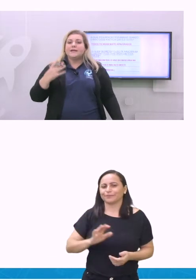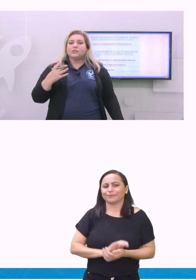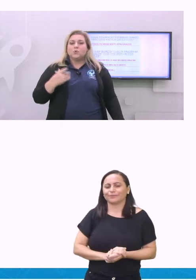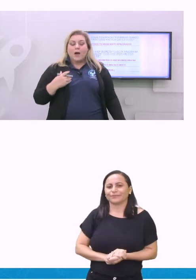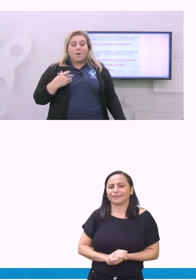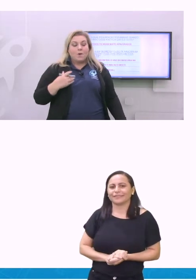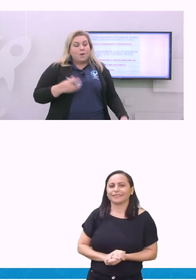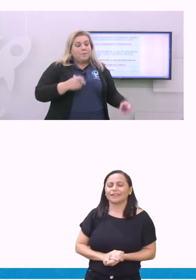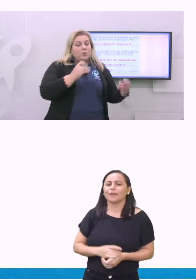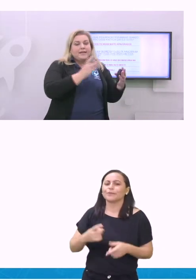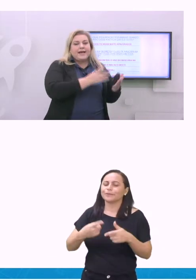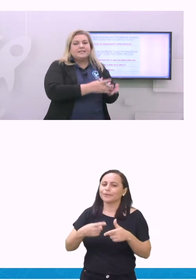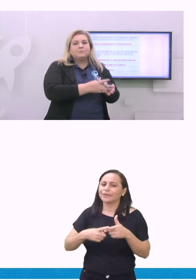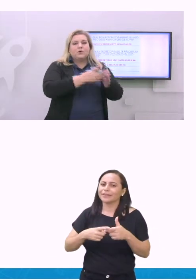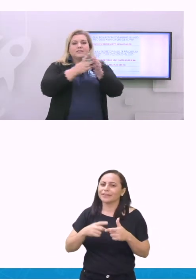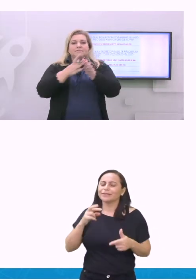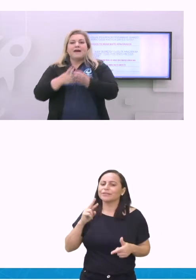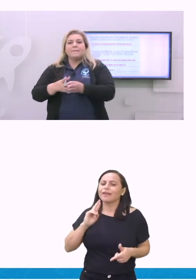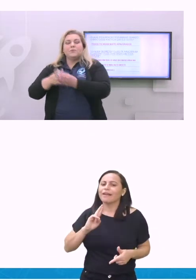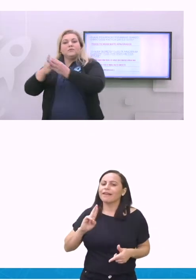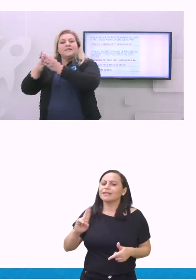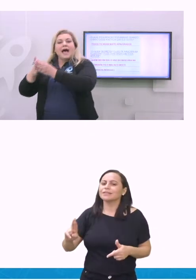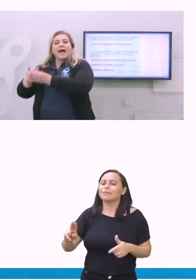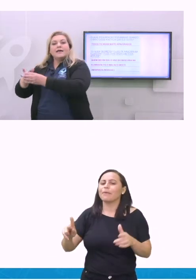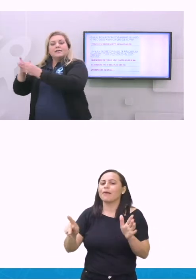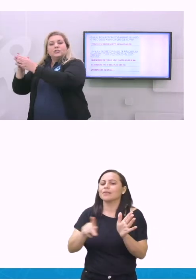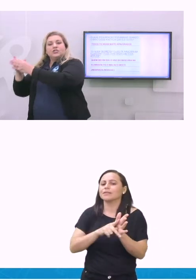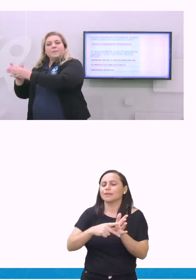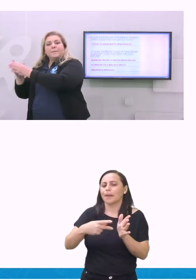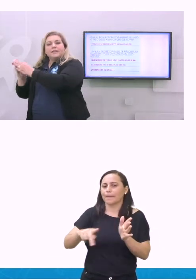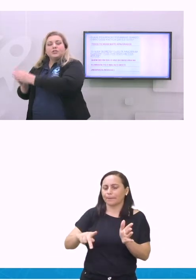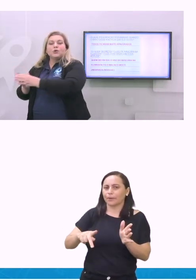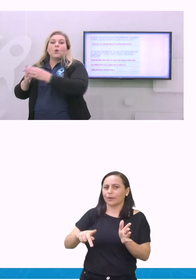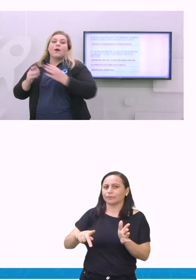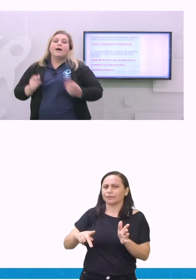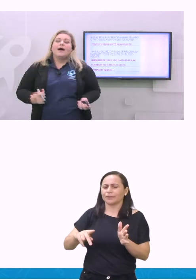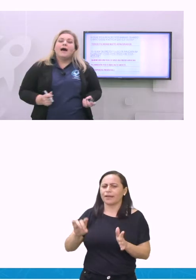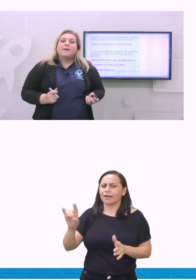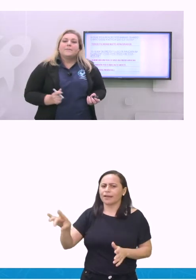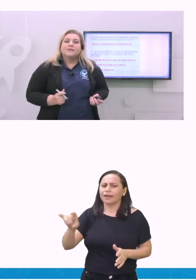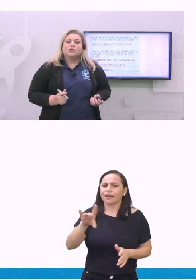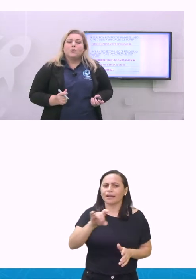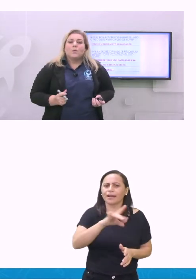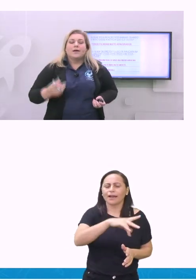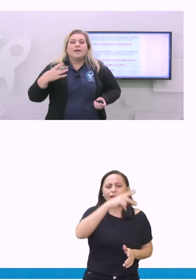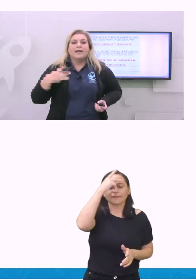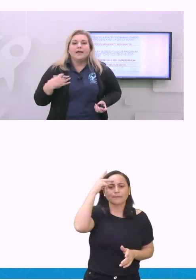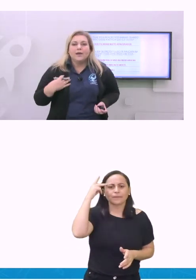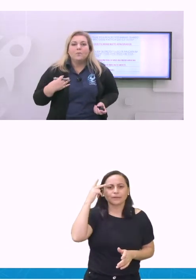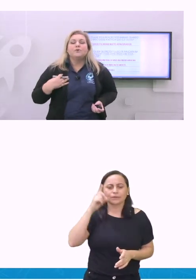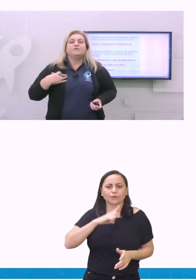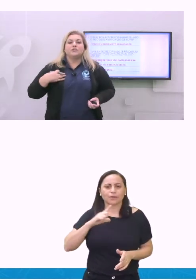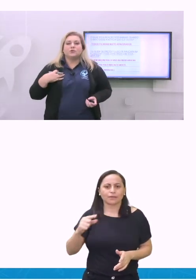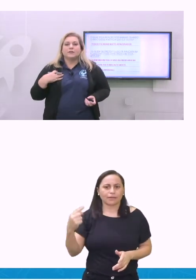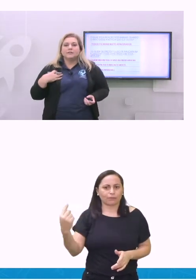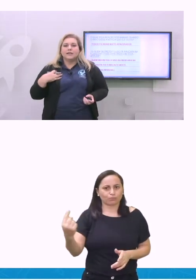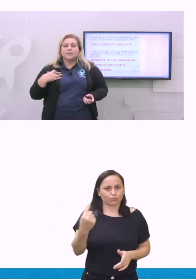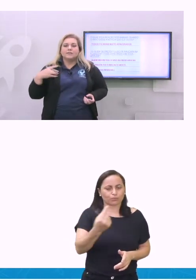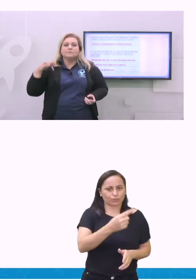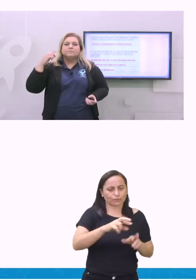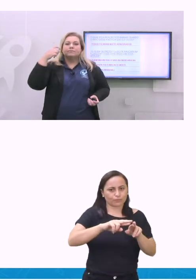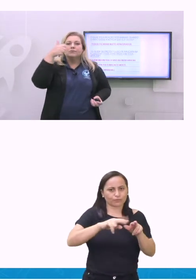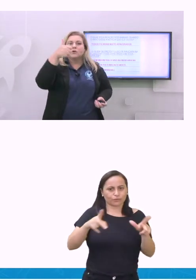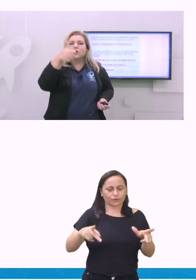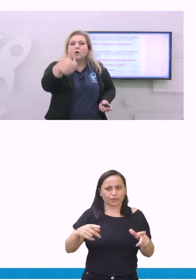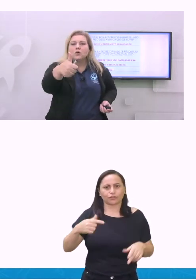resposta pessoal, porque a resposta vai mudar de pessoa a pessoa. Eu, professora